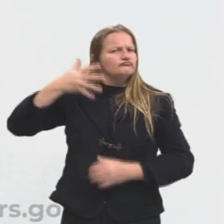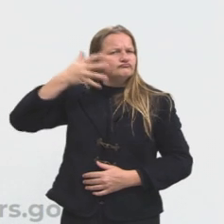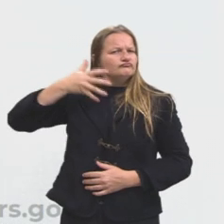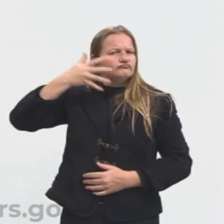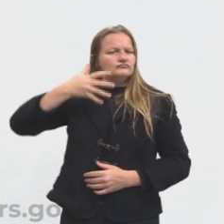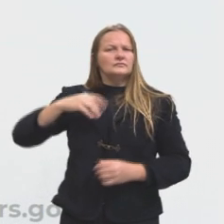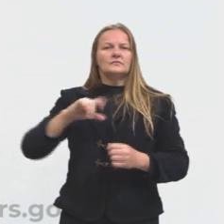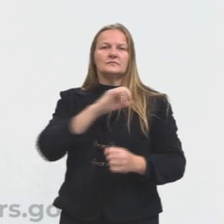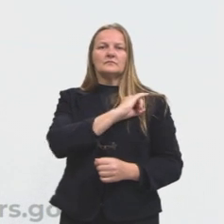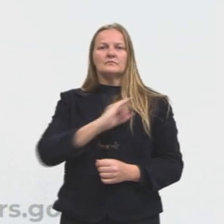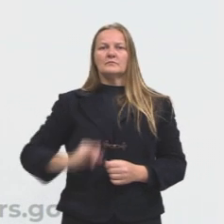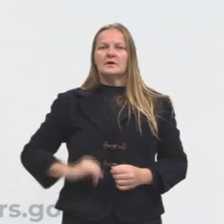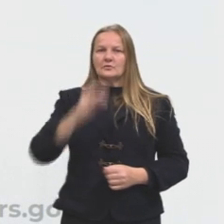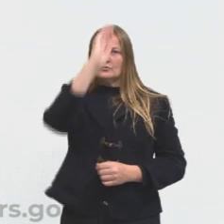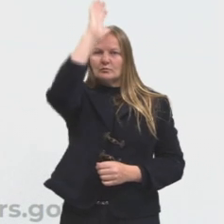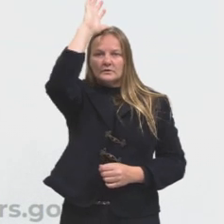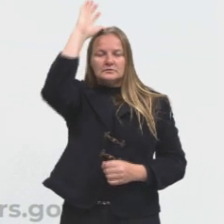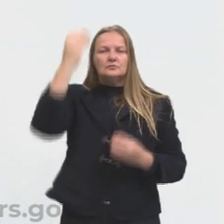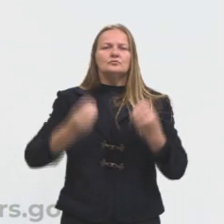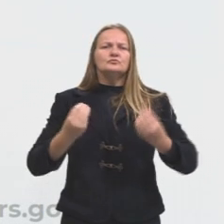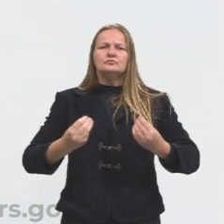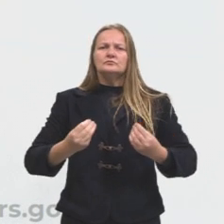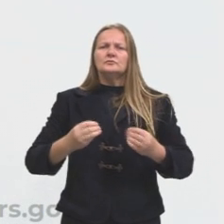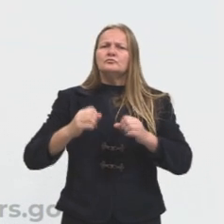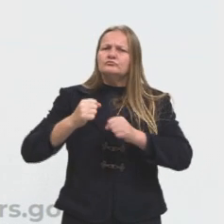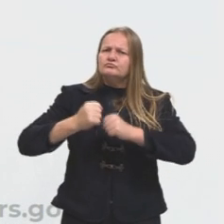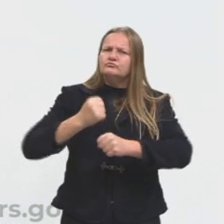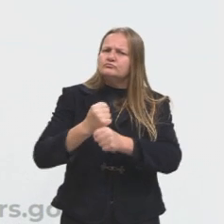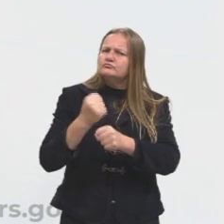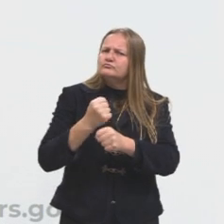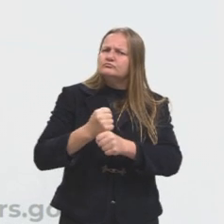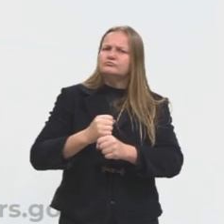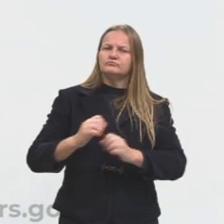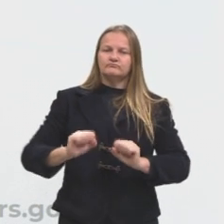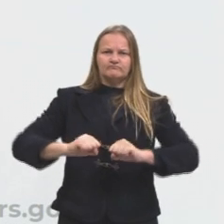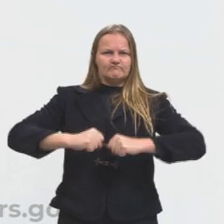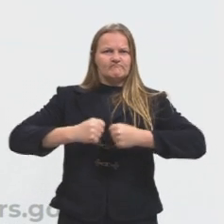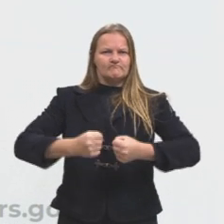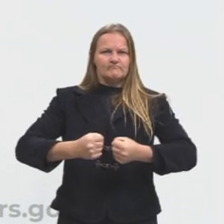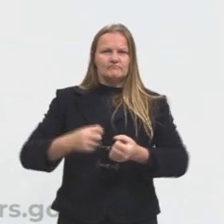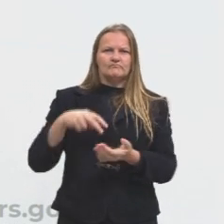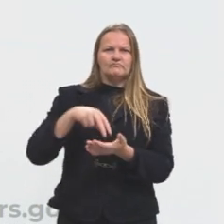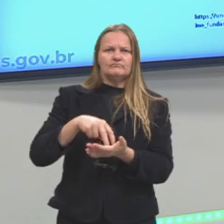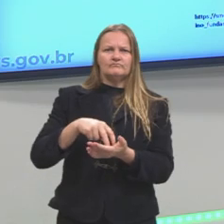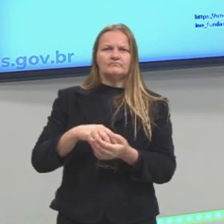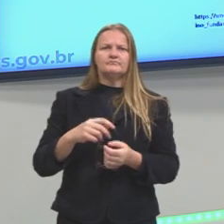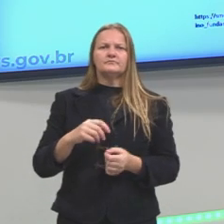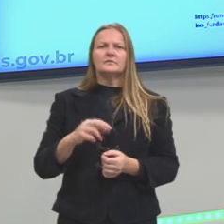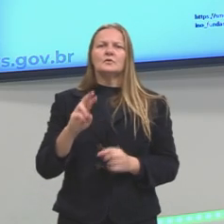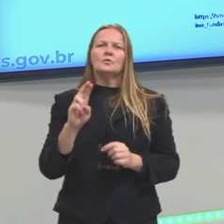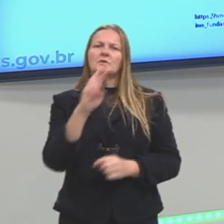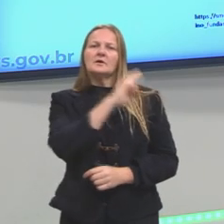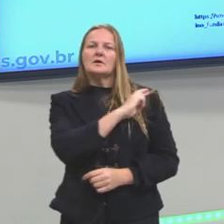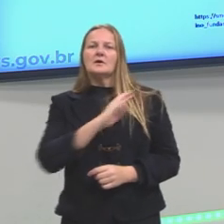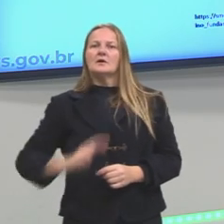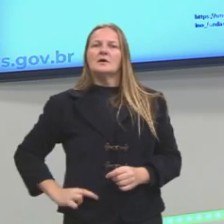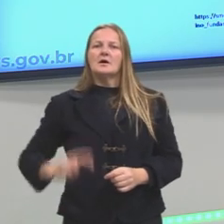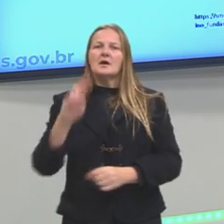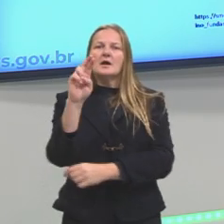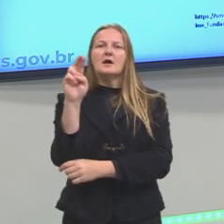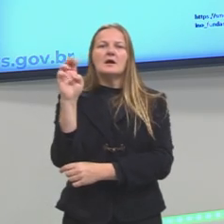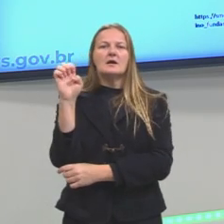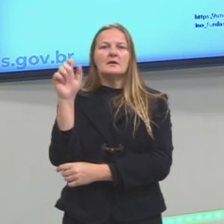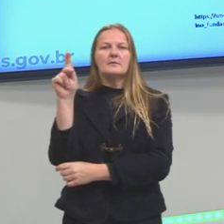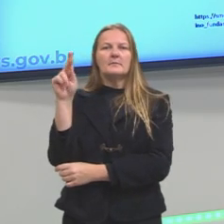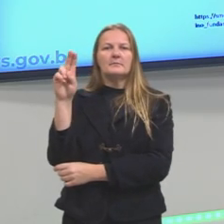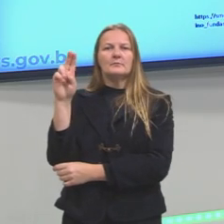do Império Romano o império romano ele se consolida através da república república coisa pública